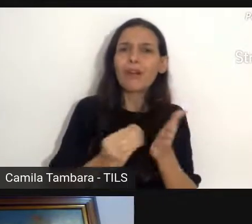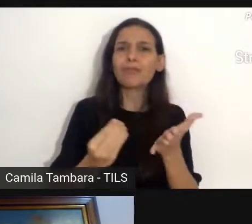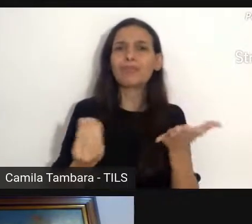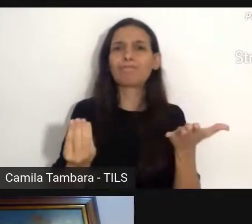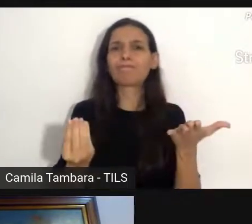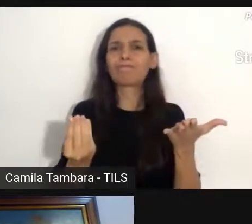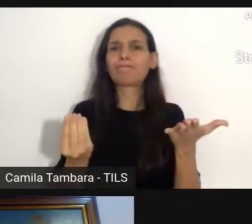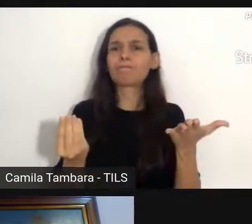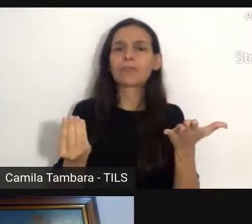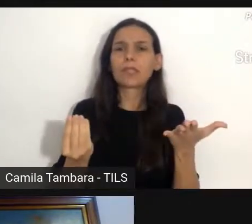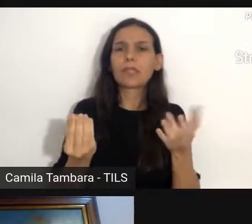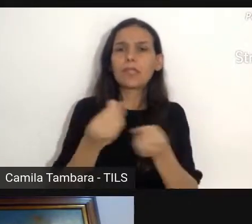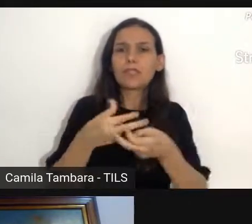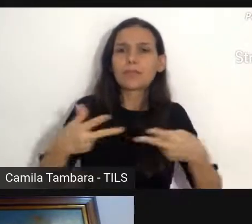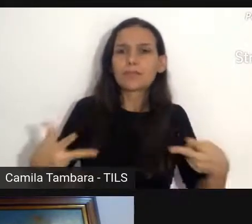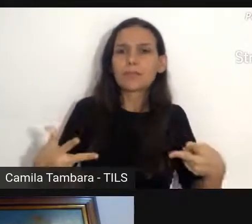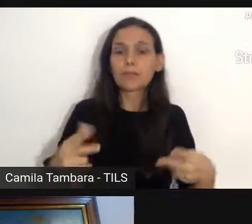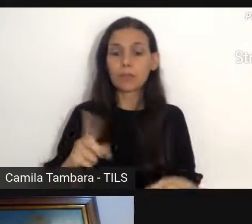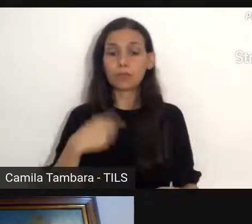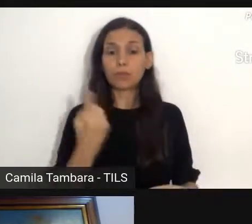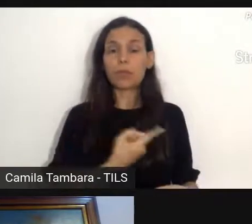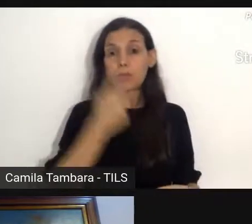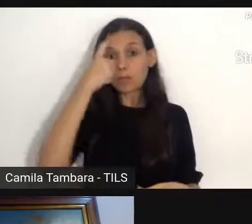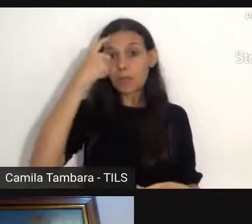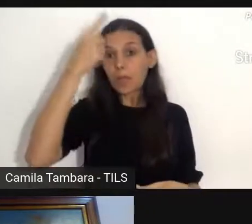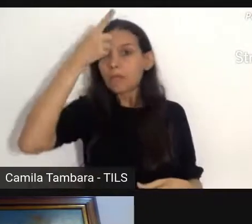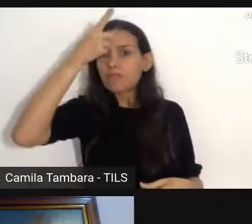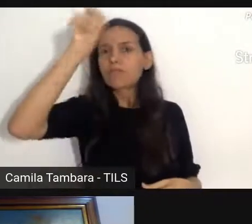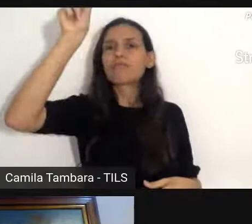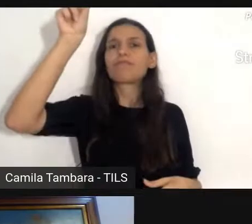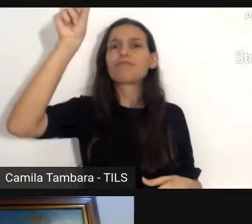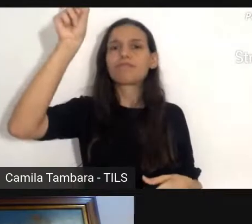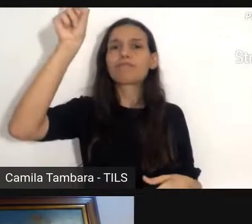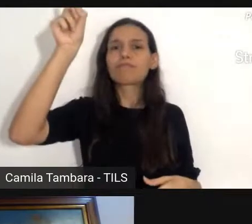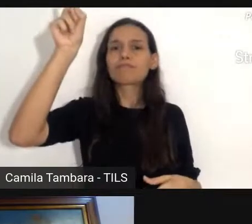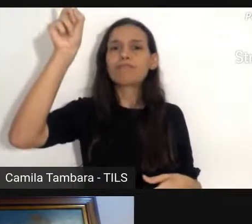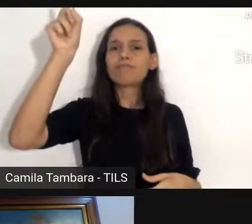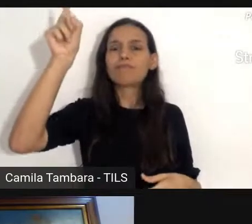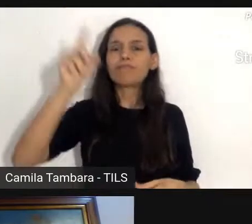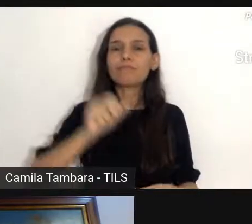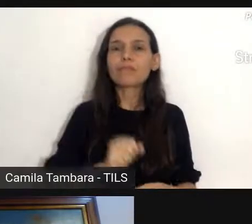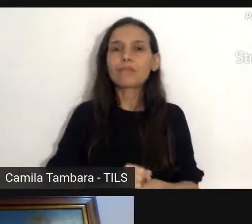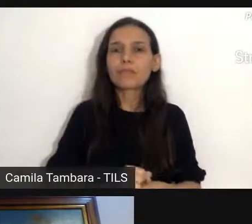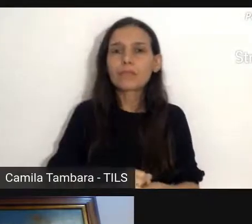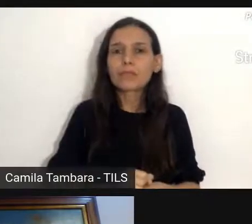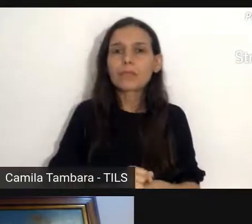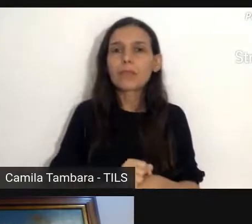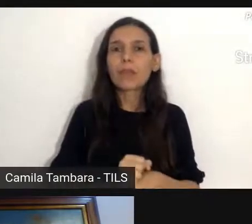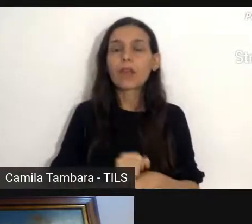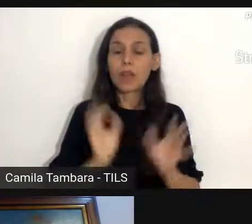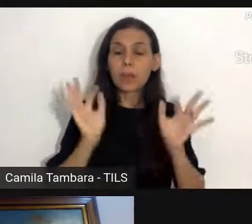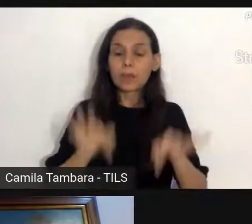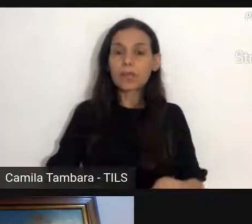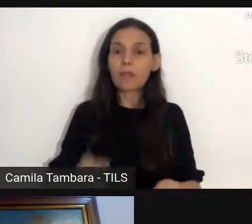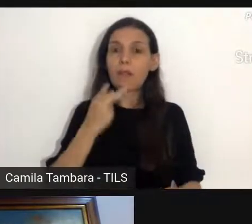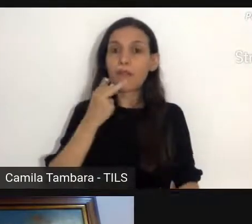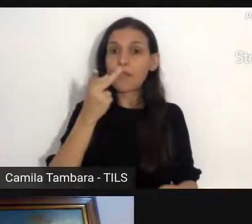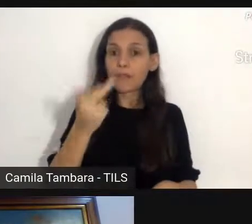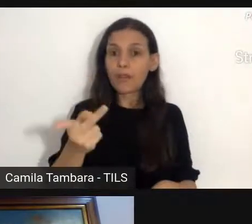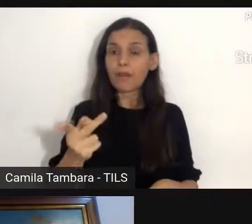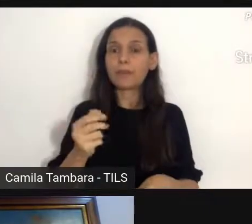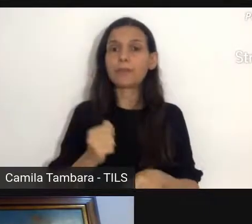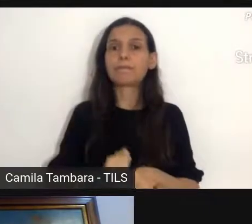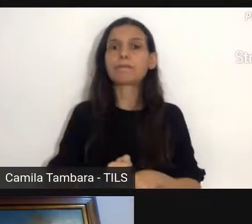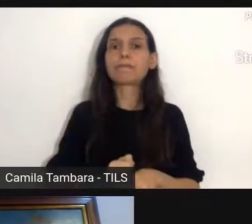que eu estou falando é isso que eu estou chamando de criatividade. E queria, com o teu exemplo, aí para fechar minha fala e passo para você, com o teu